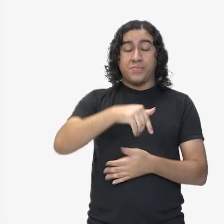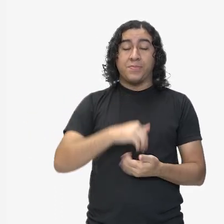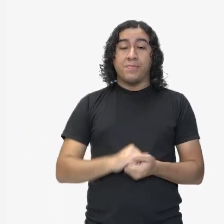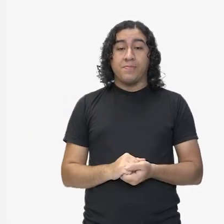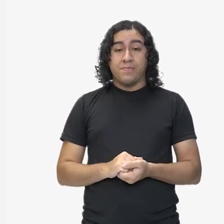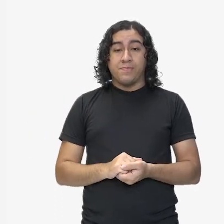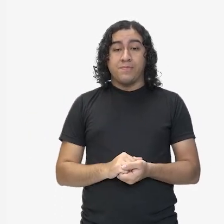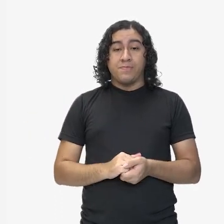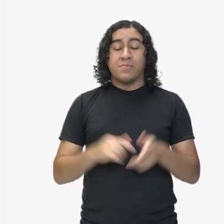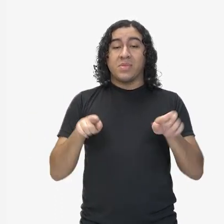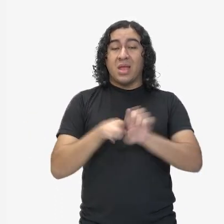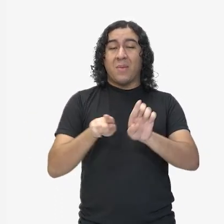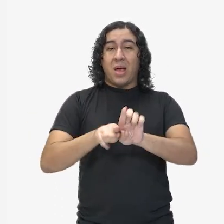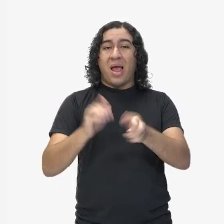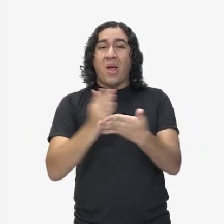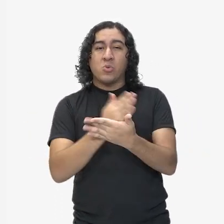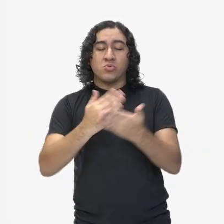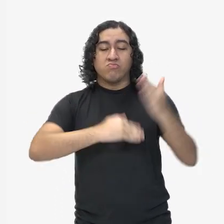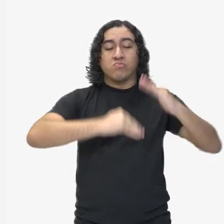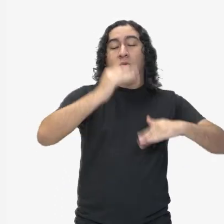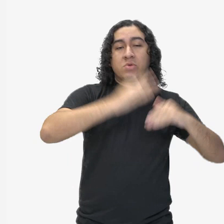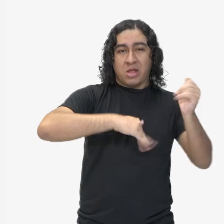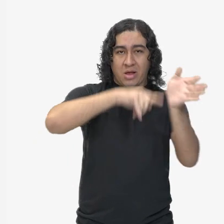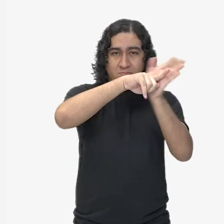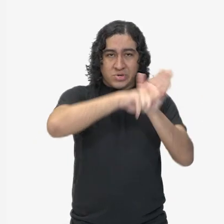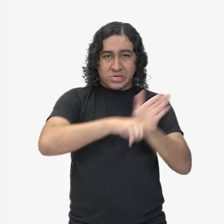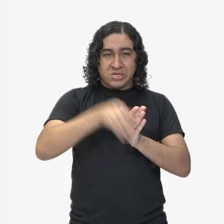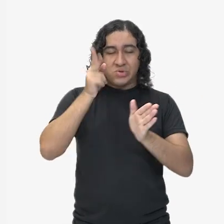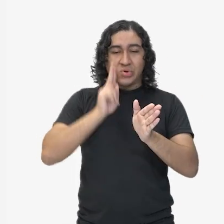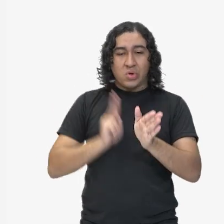1897, e é considerada por alguns